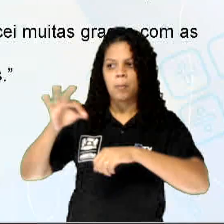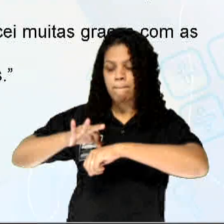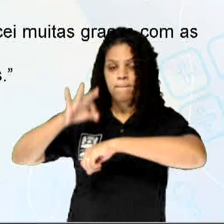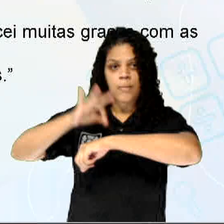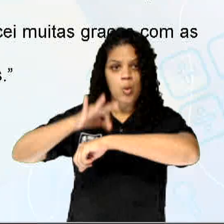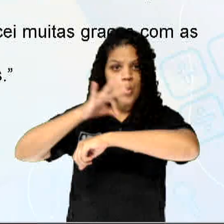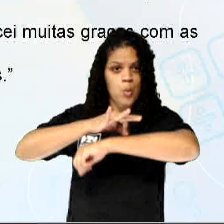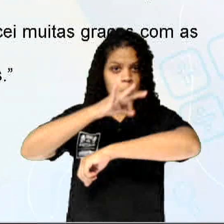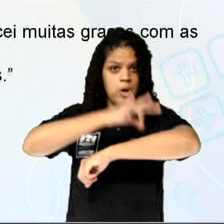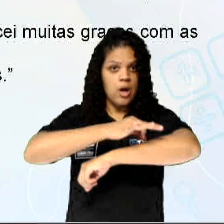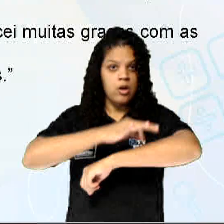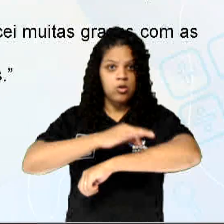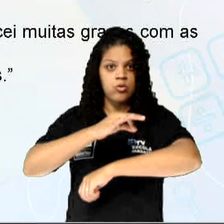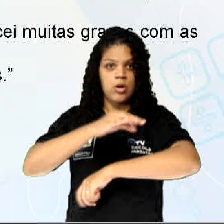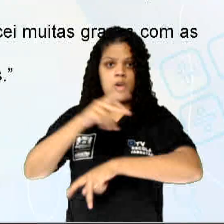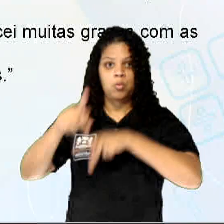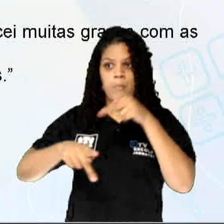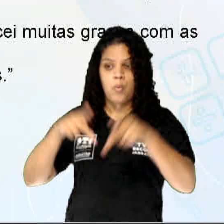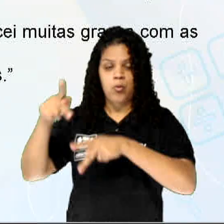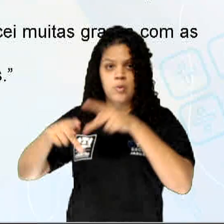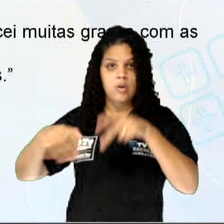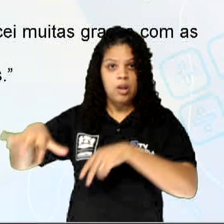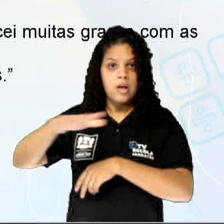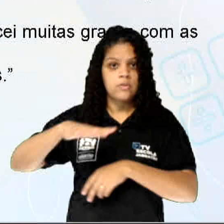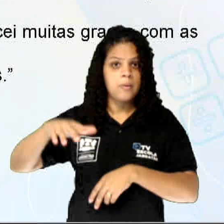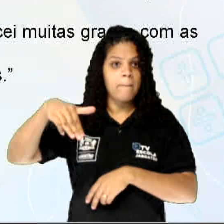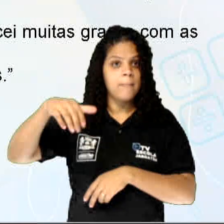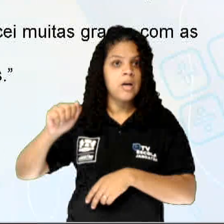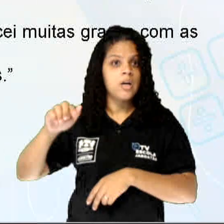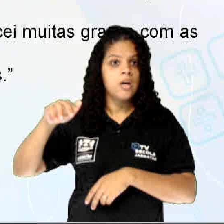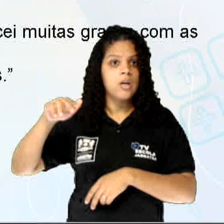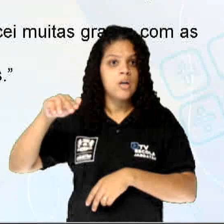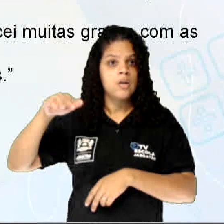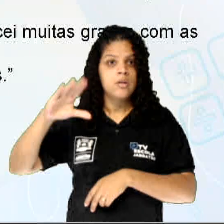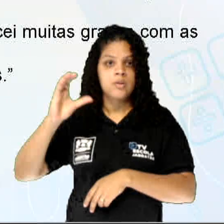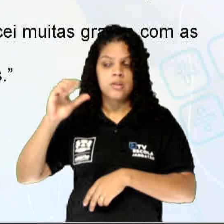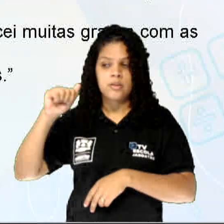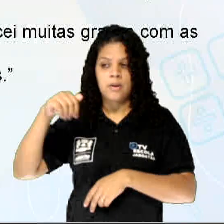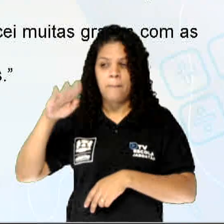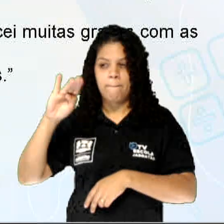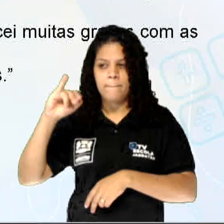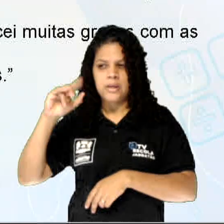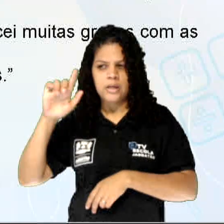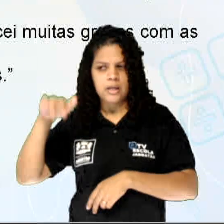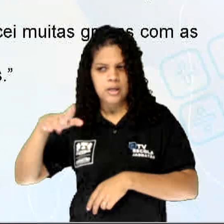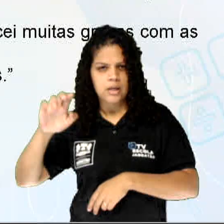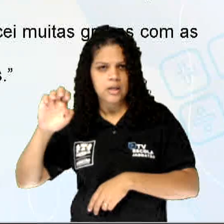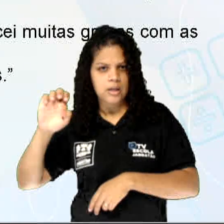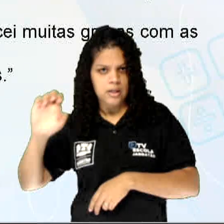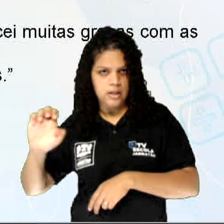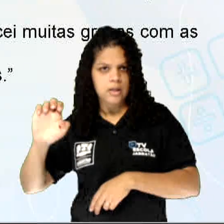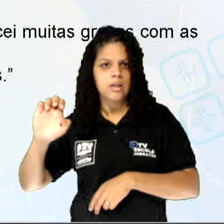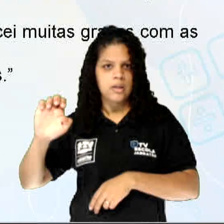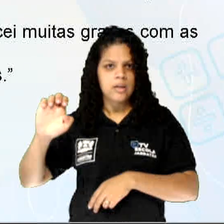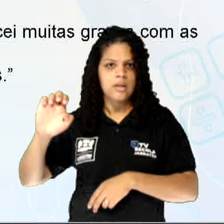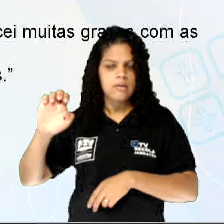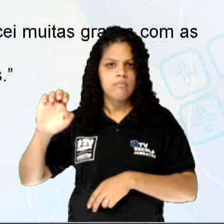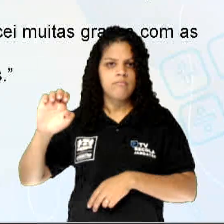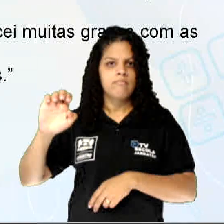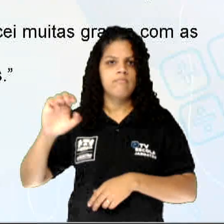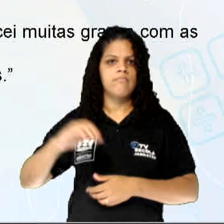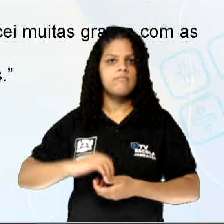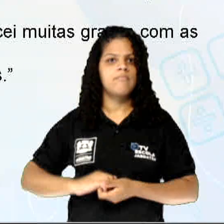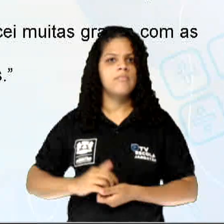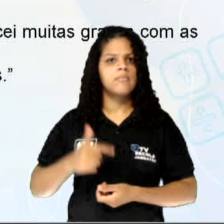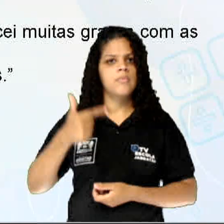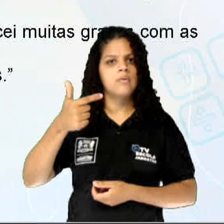de Angoche, Nampula, Moçambique. Correio do Amanhã, 27/10/2010. A palavra praga